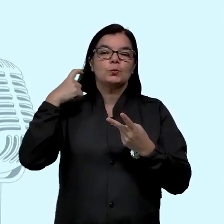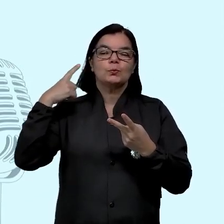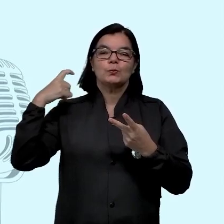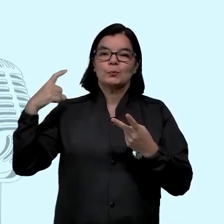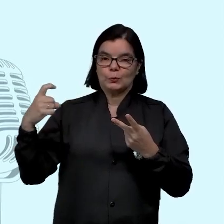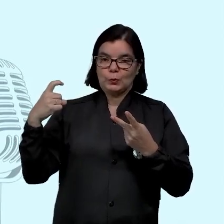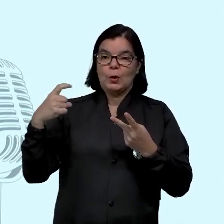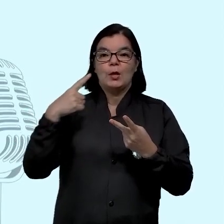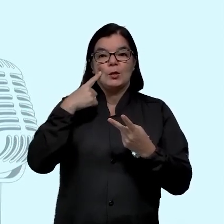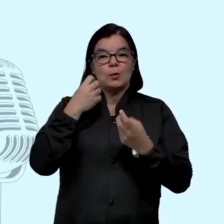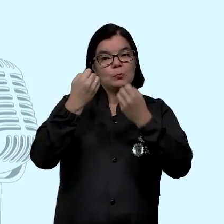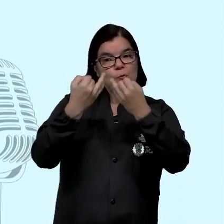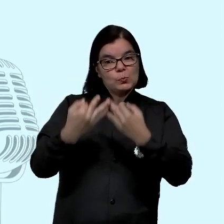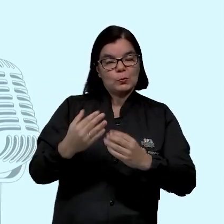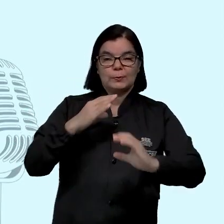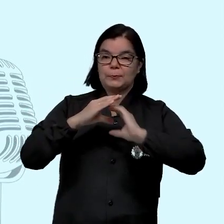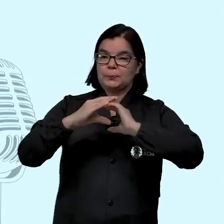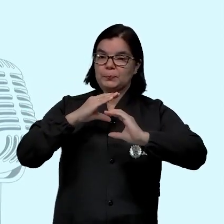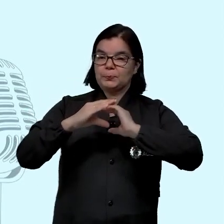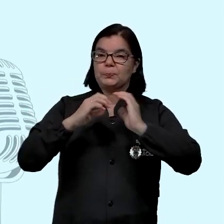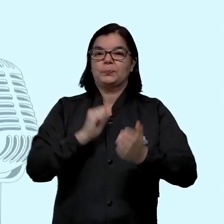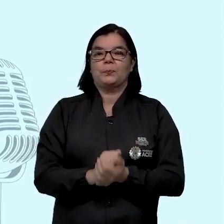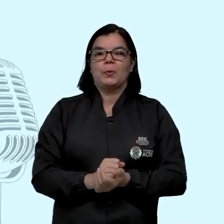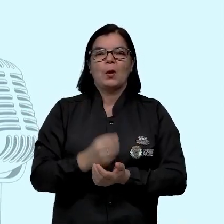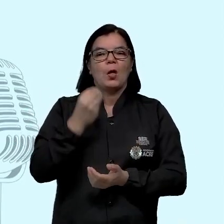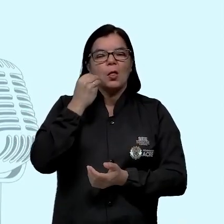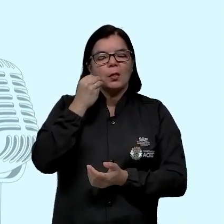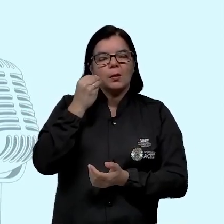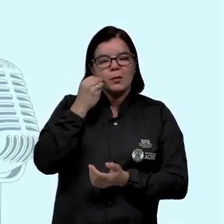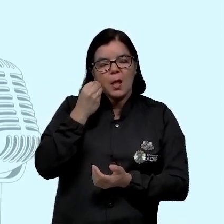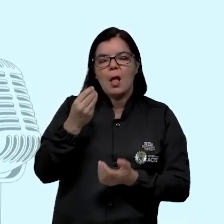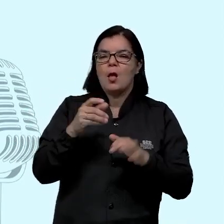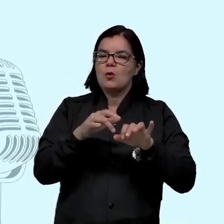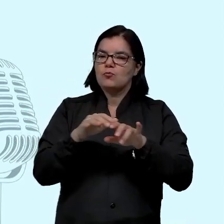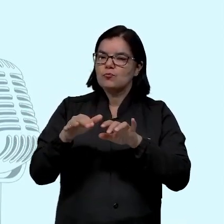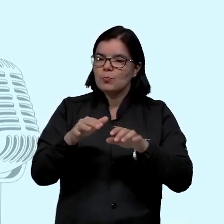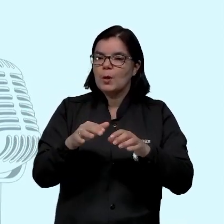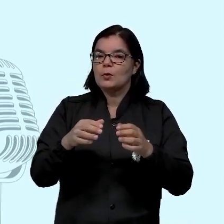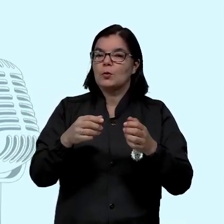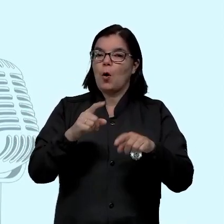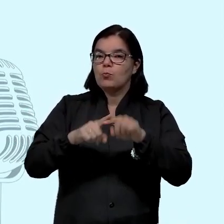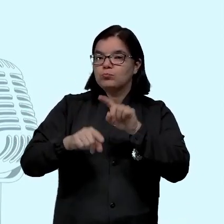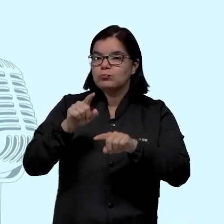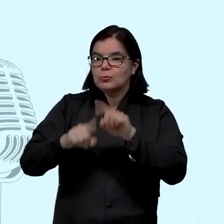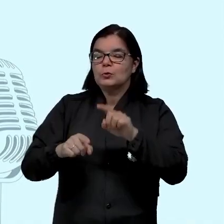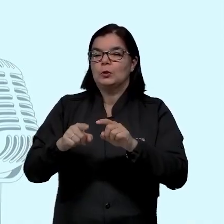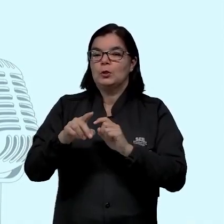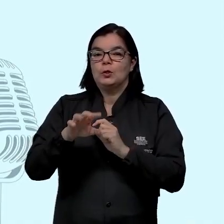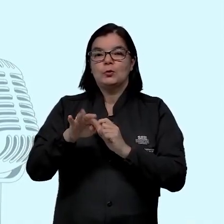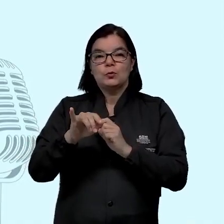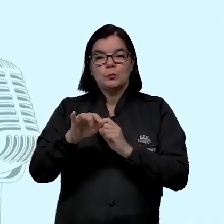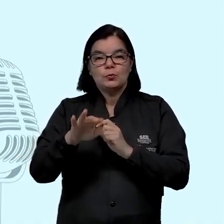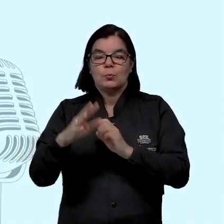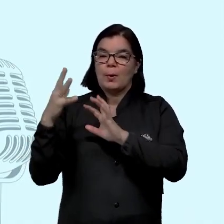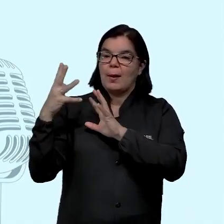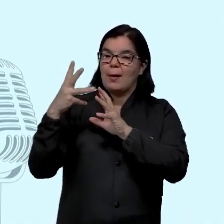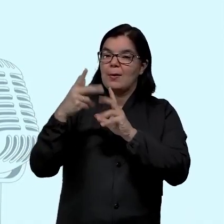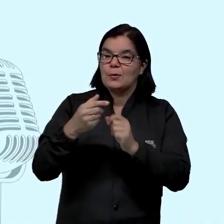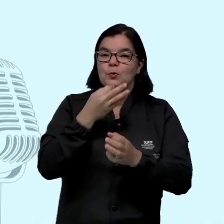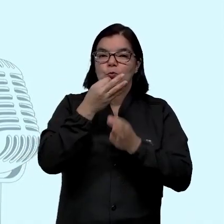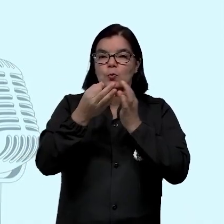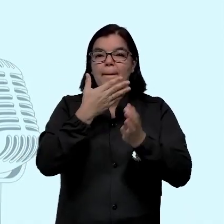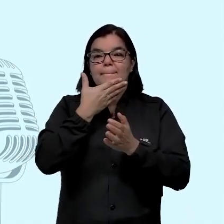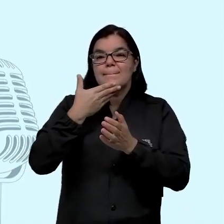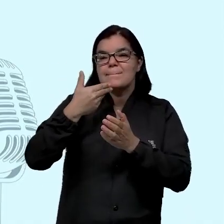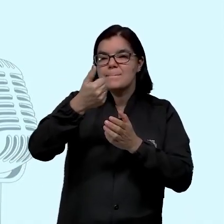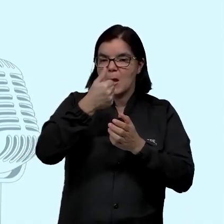sonora, isso quando a gente está falando de música. O teste de arranjos, instrumentação e timbres. A revisão crítica, os